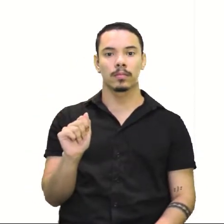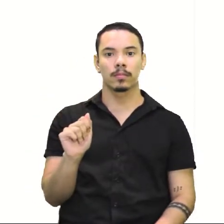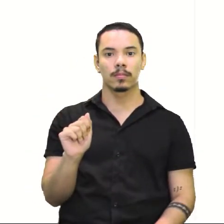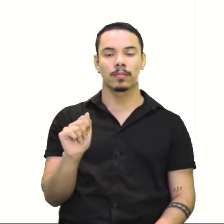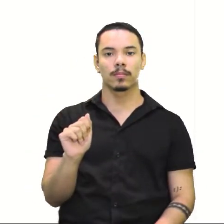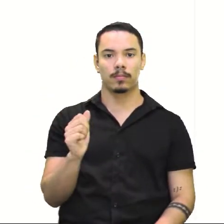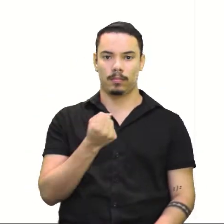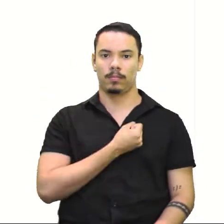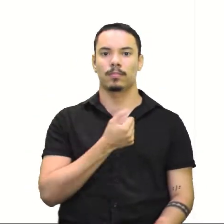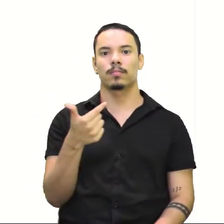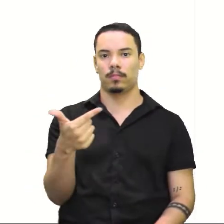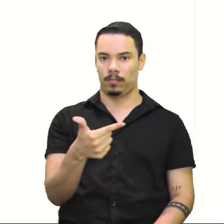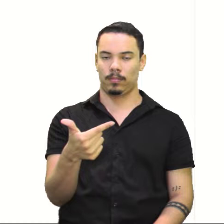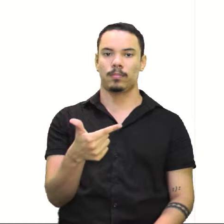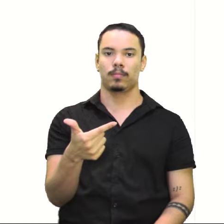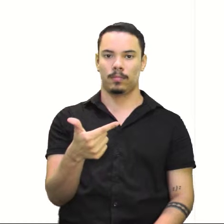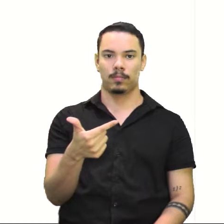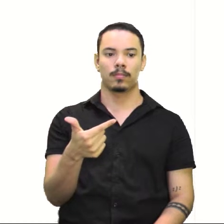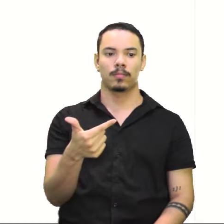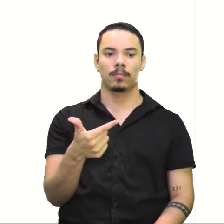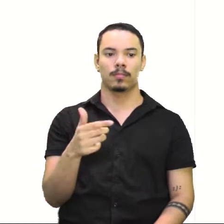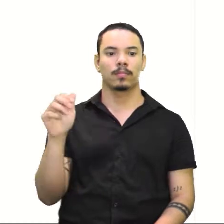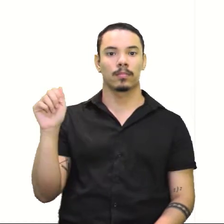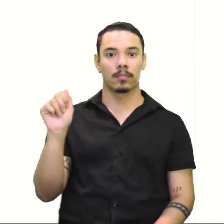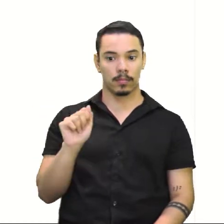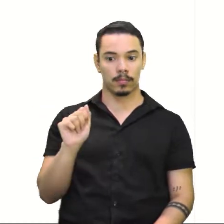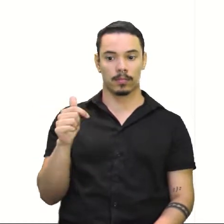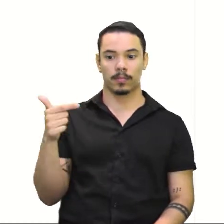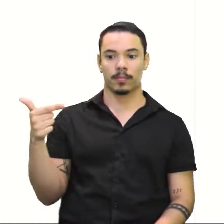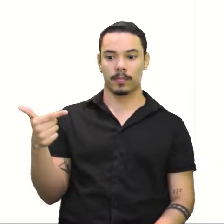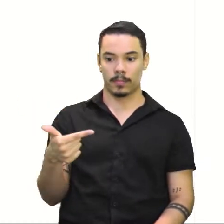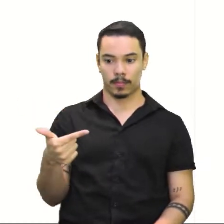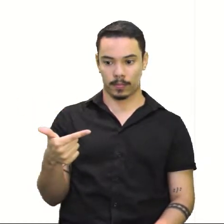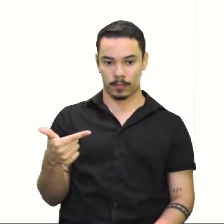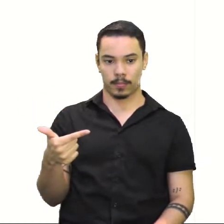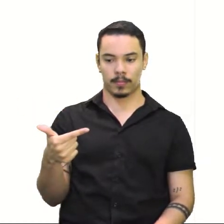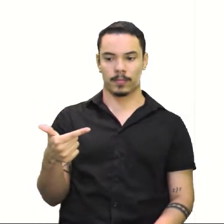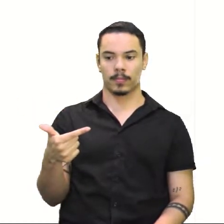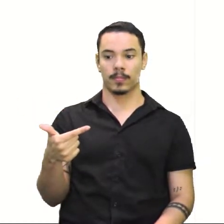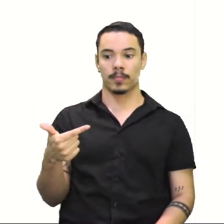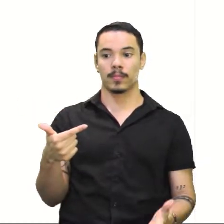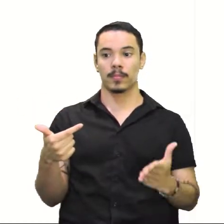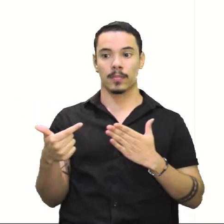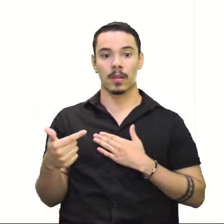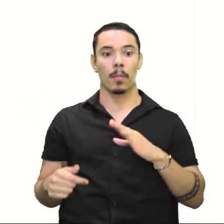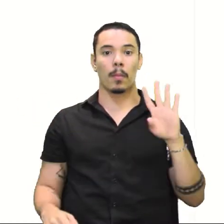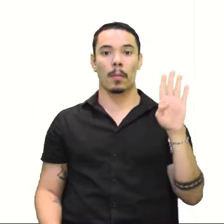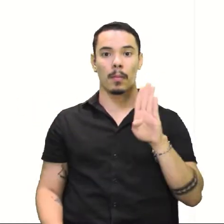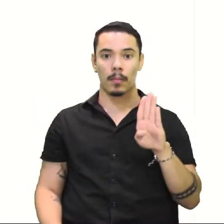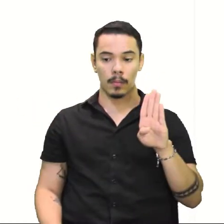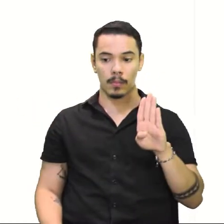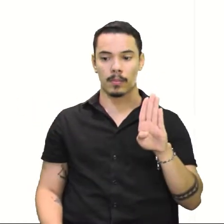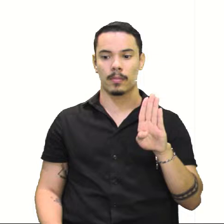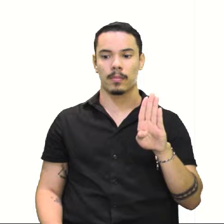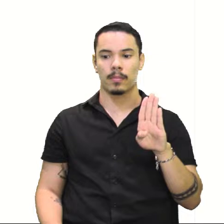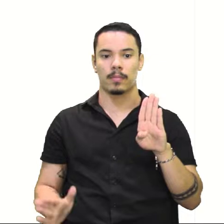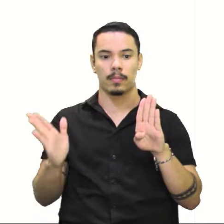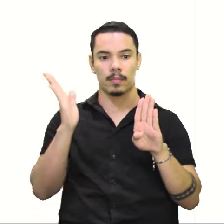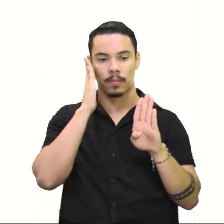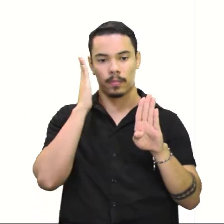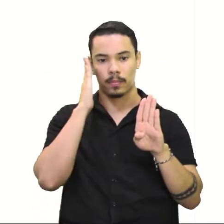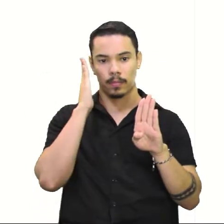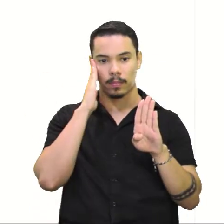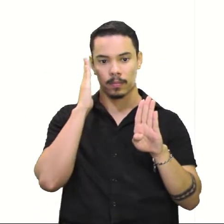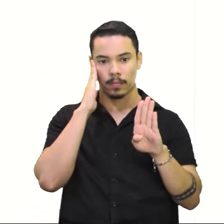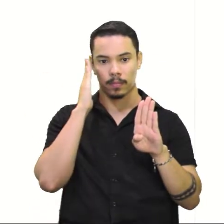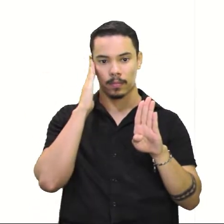2. 2, né? Pronto, então fácil, o A vale 2. O meu B agora, eu sei que o meu B, olha aqui, B menos